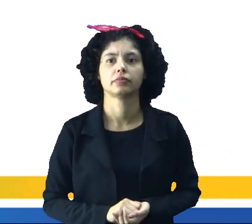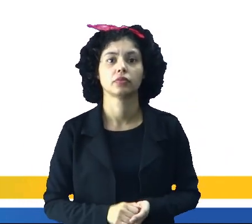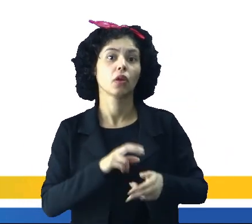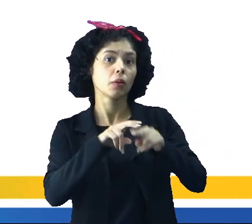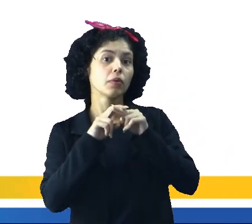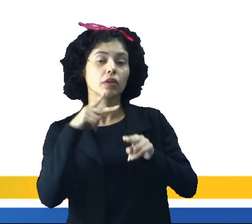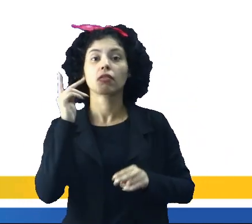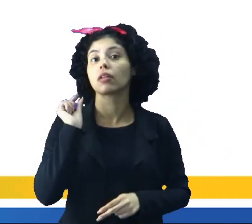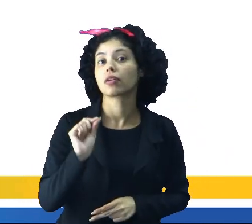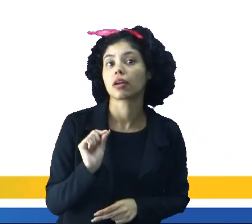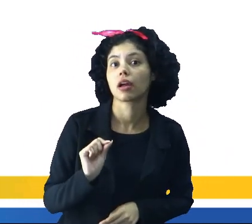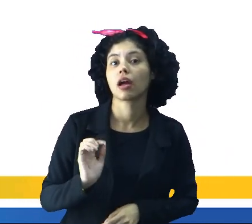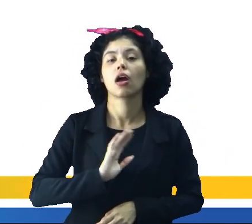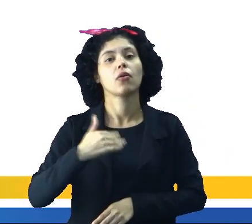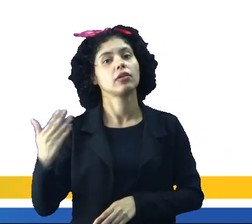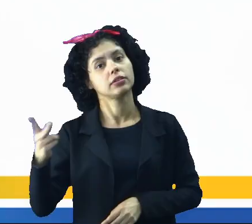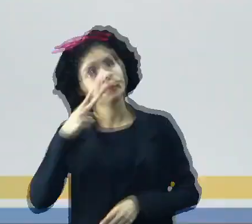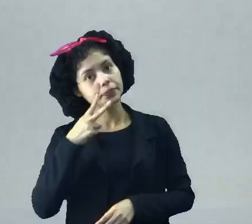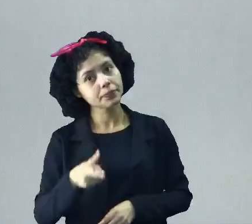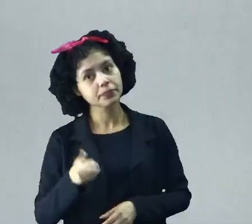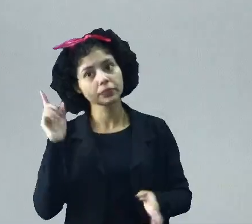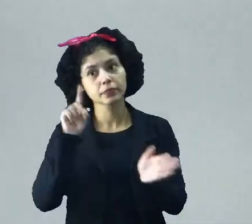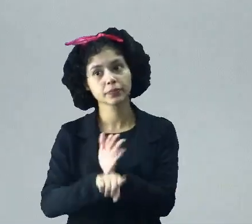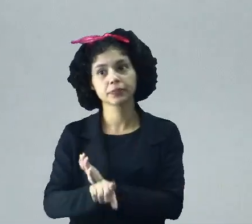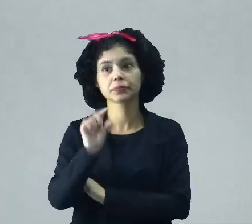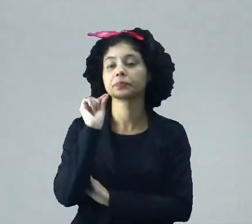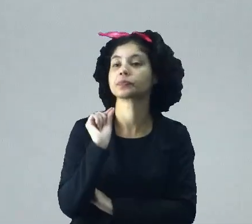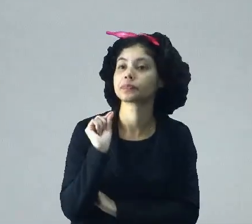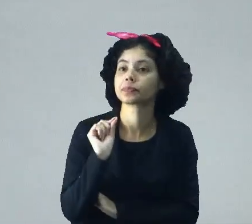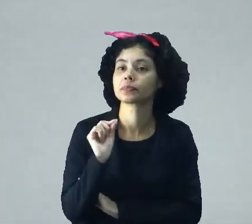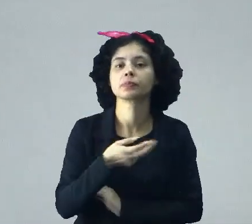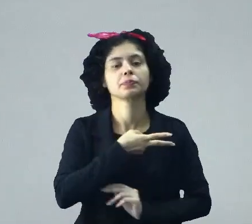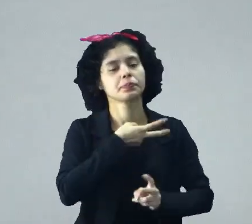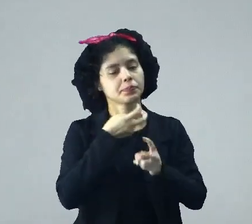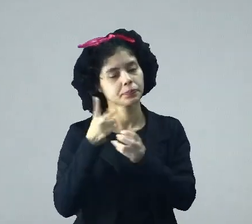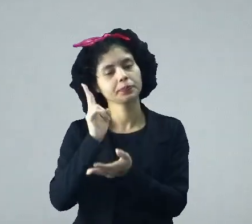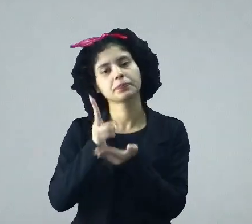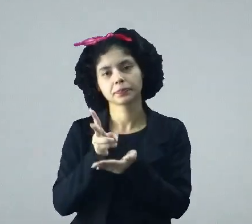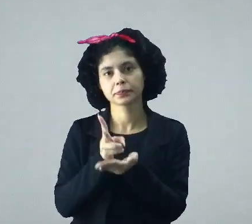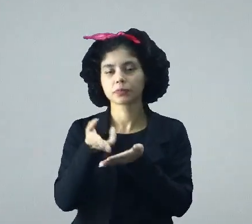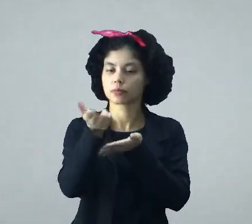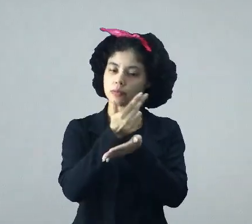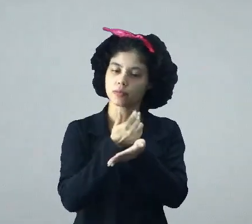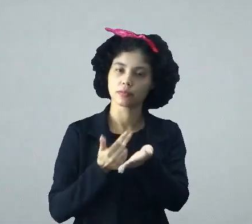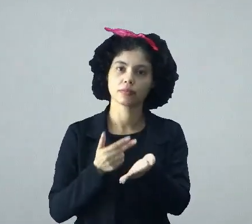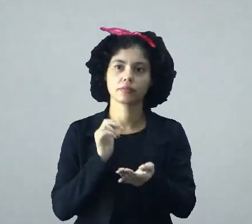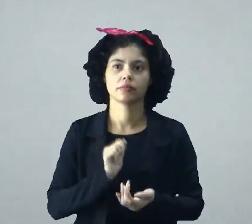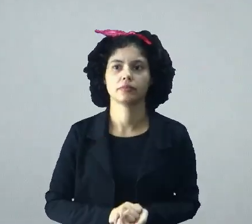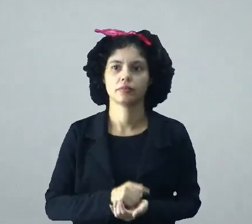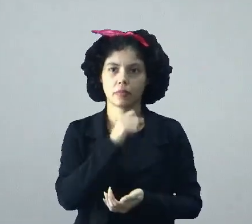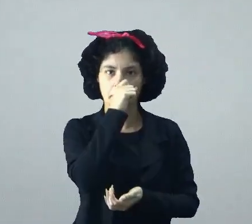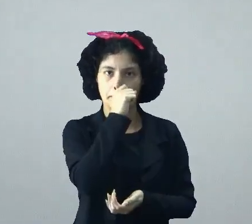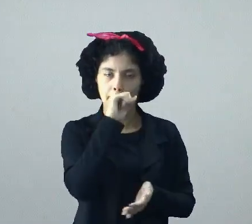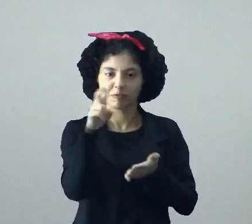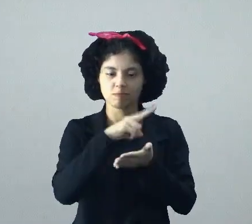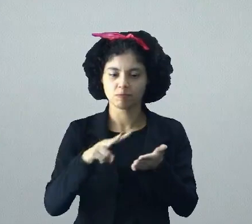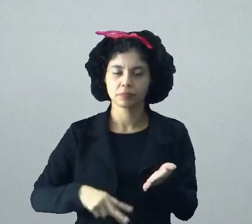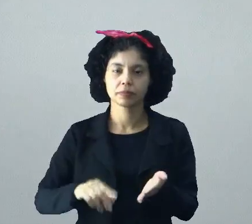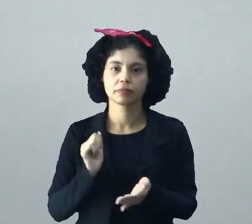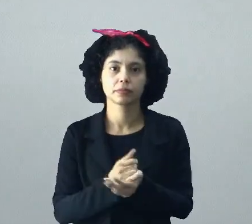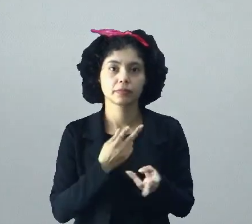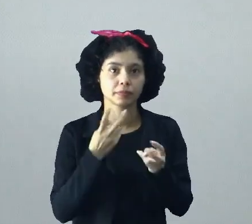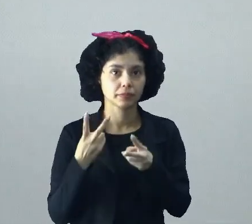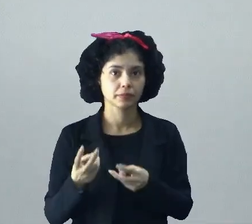Por isso que eu digo, quando a gente vai ver uma questão dessa, a gente observa sempre o desenho. Lê a questão e